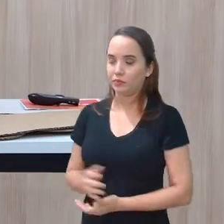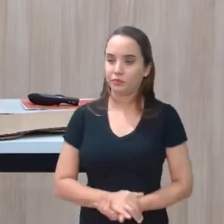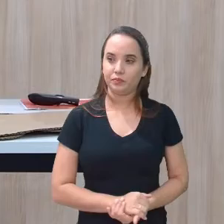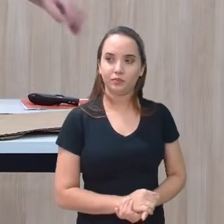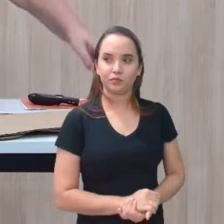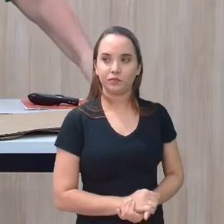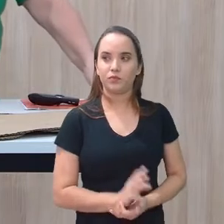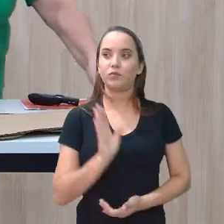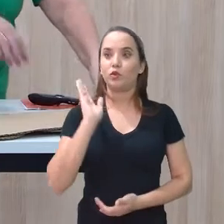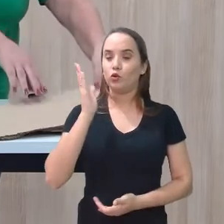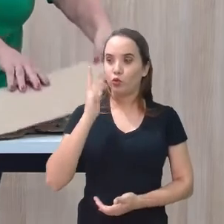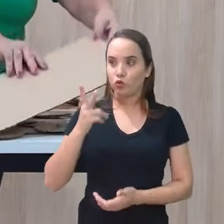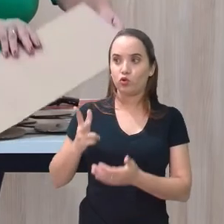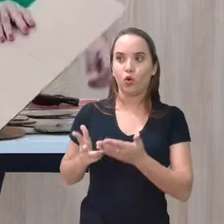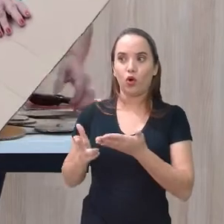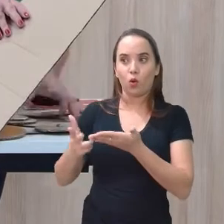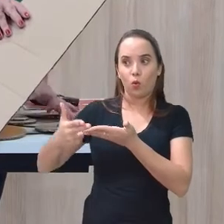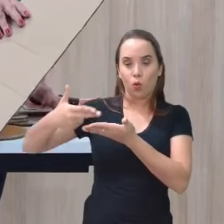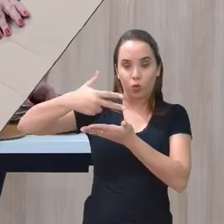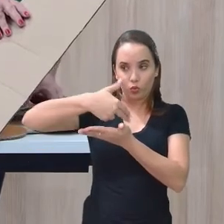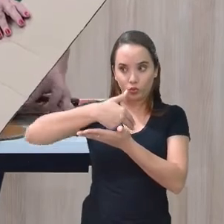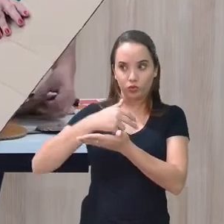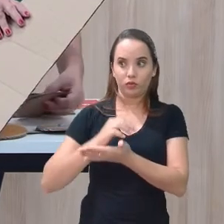Eu cortei aqui.